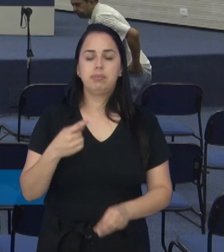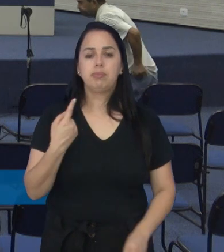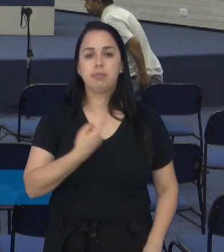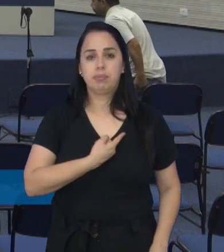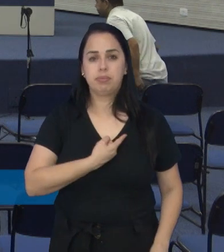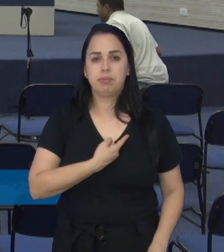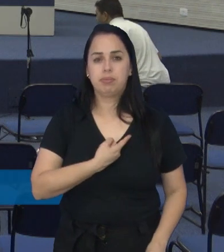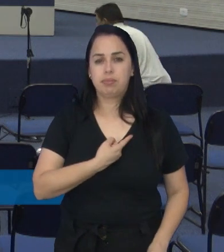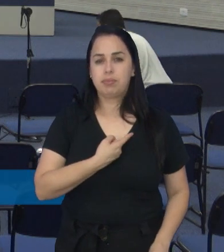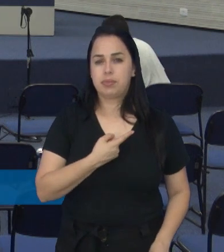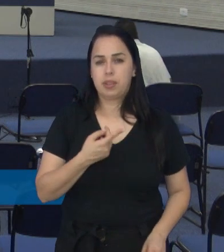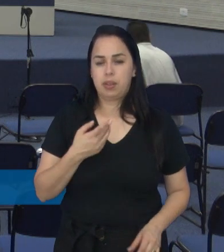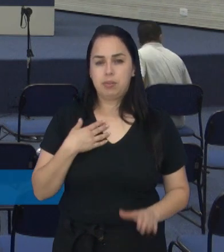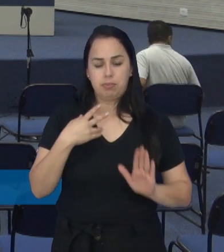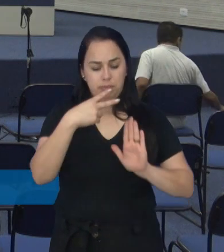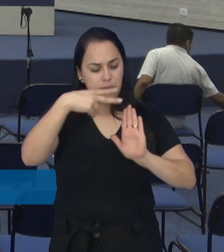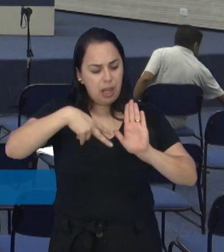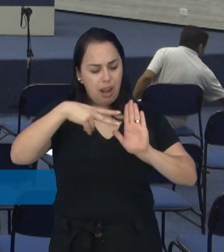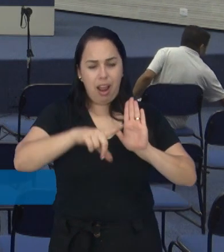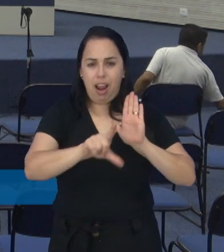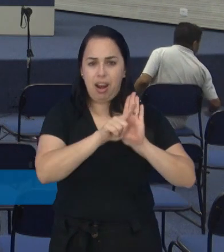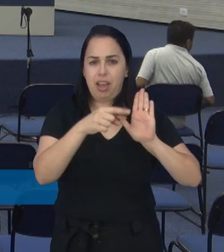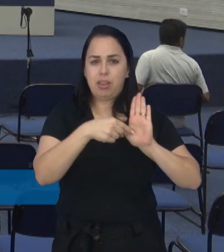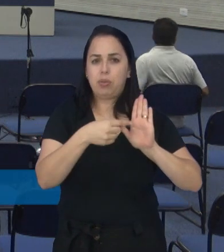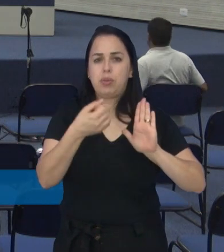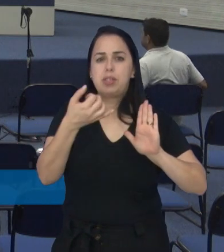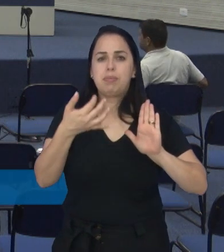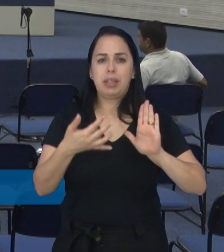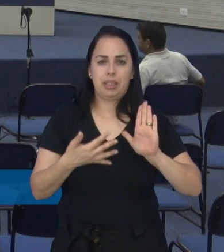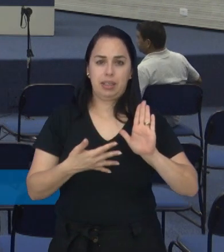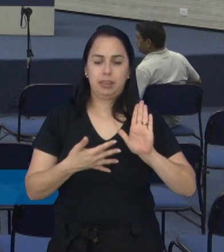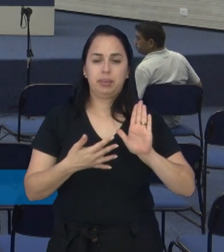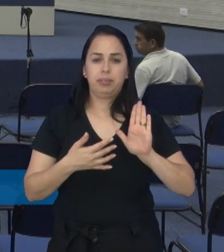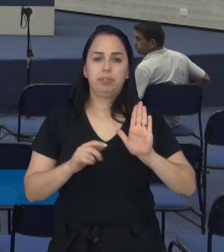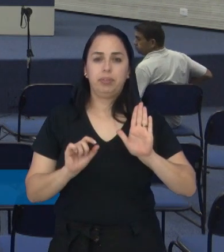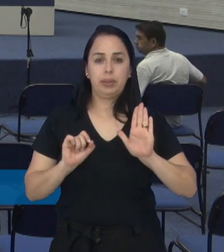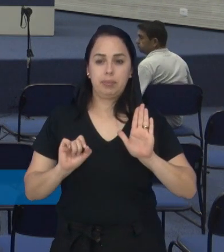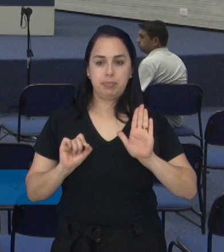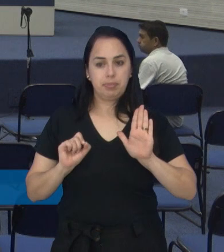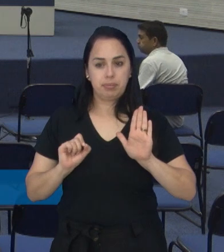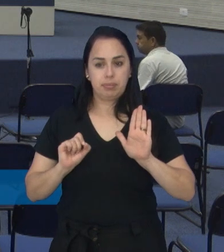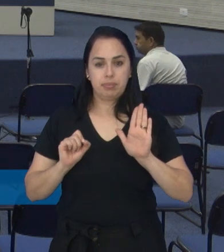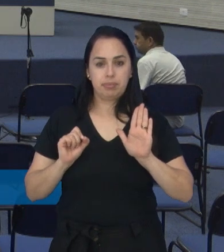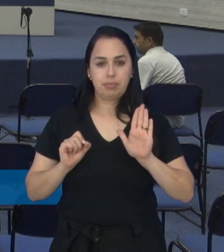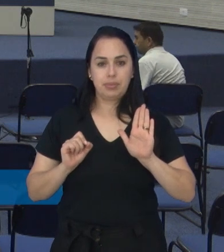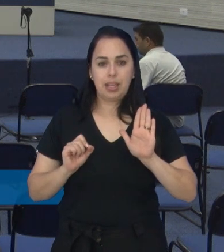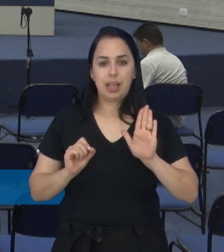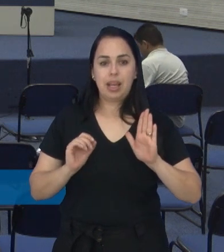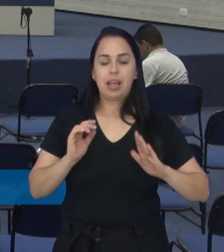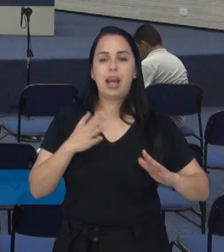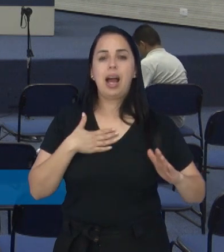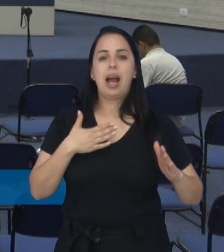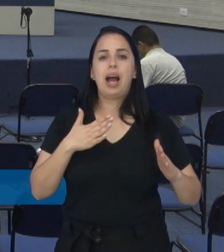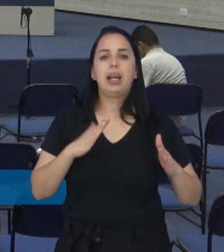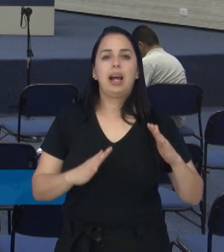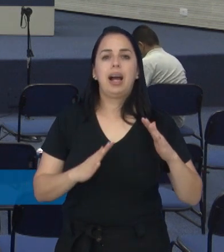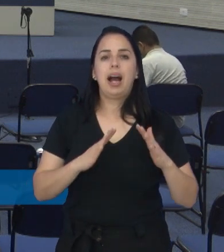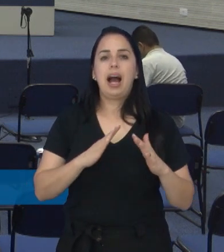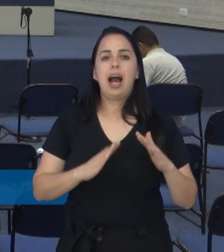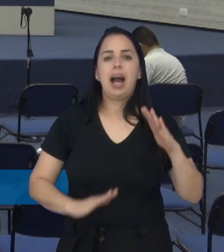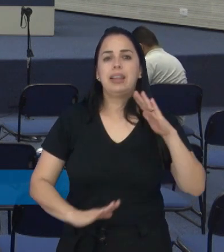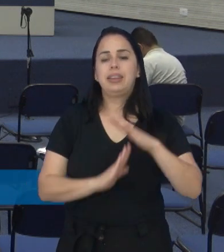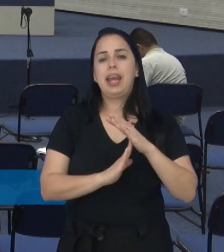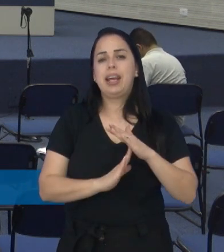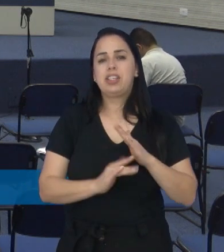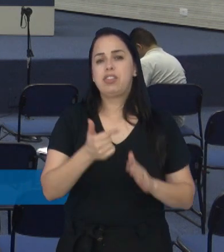uma lacuna a lei ela não trazia nada de funcionamento do entretenimento até